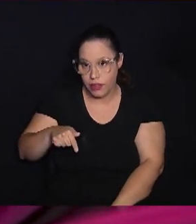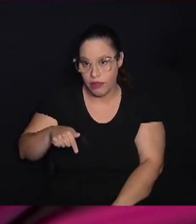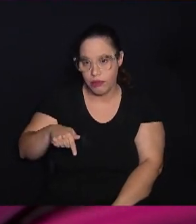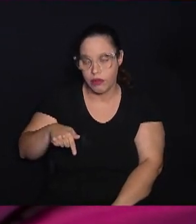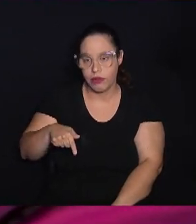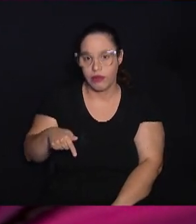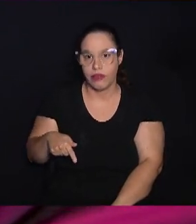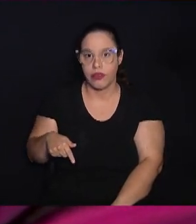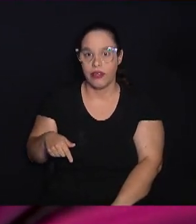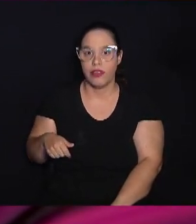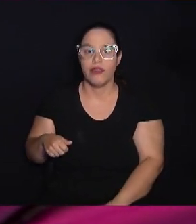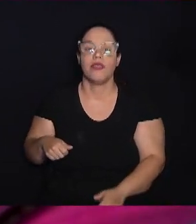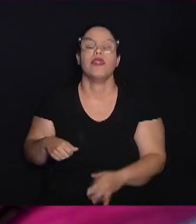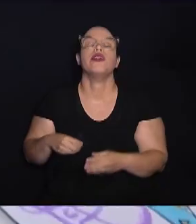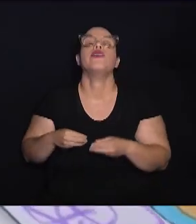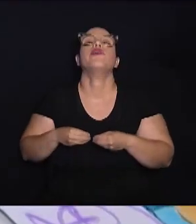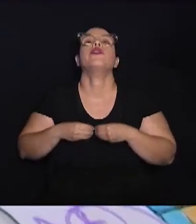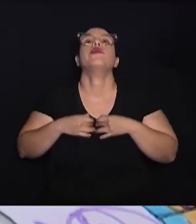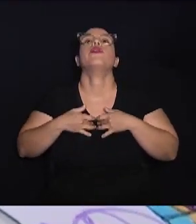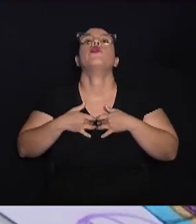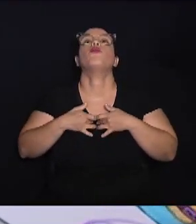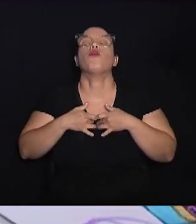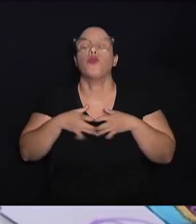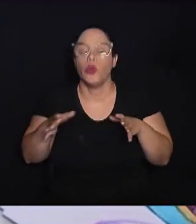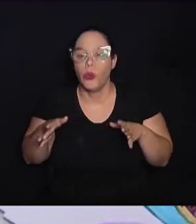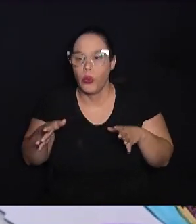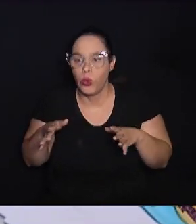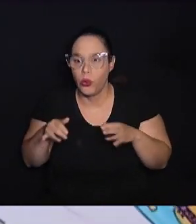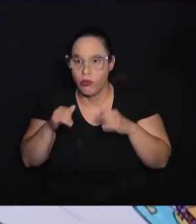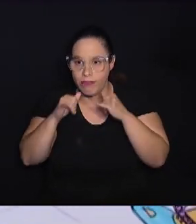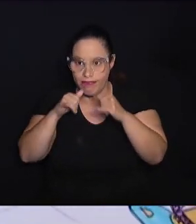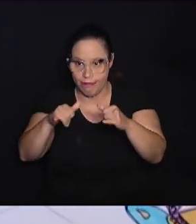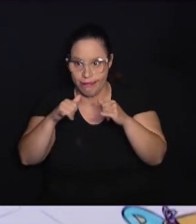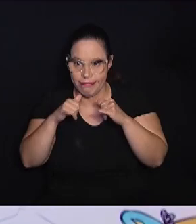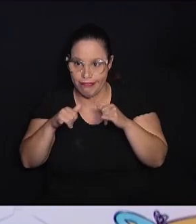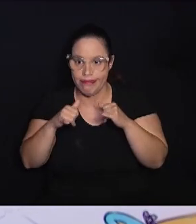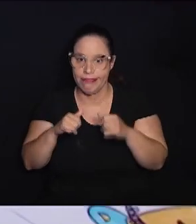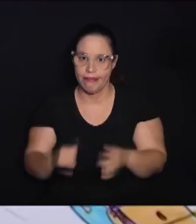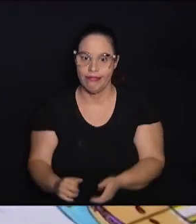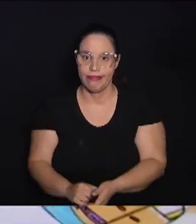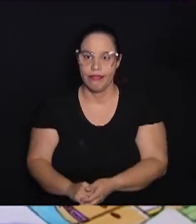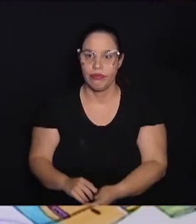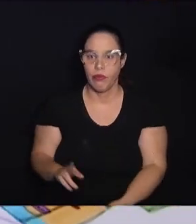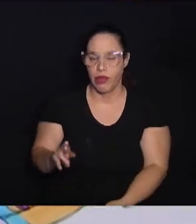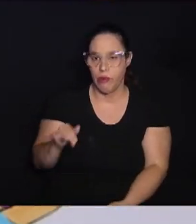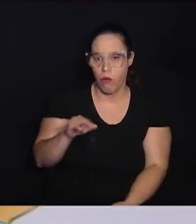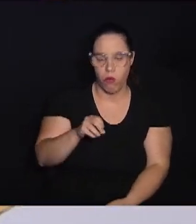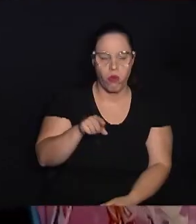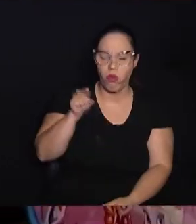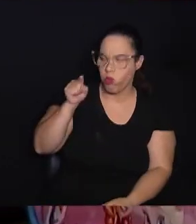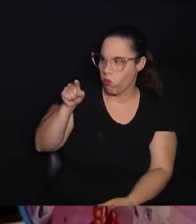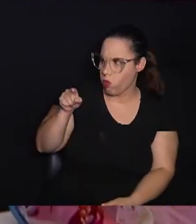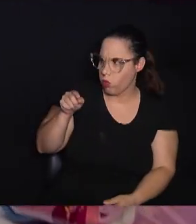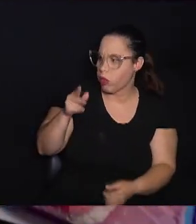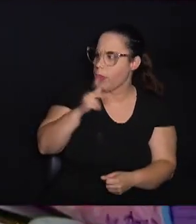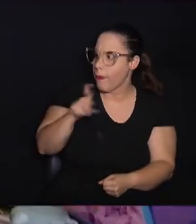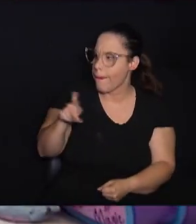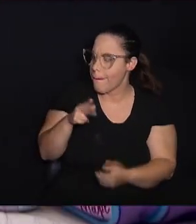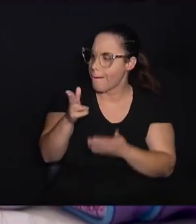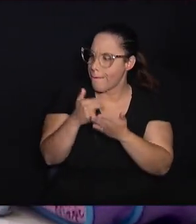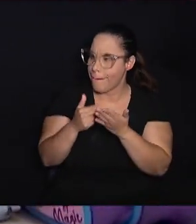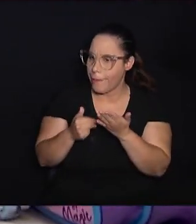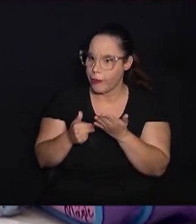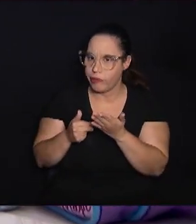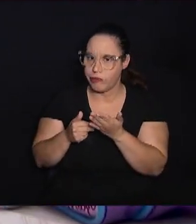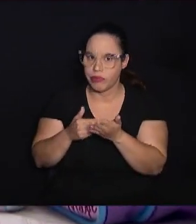da gente conseguir colocar para fora aquilo que a gente quer dizer e Ricardo né você como professor de desenho Quem começa aí no desenho